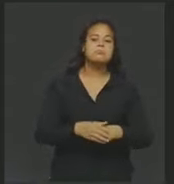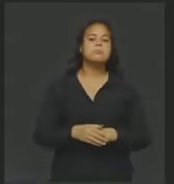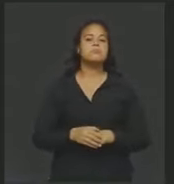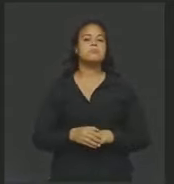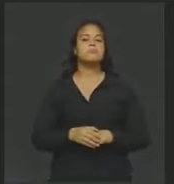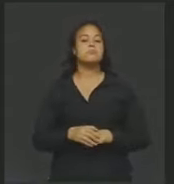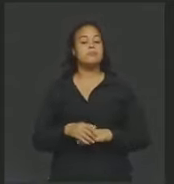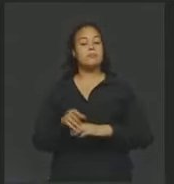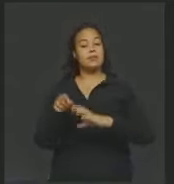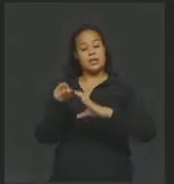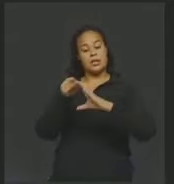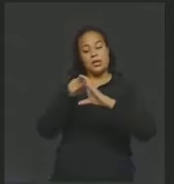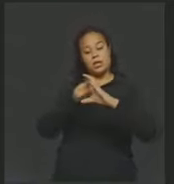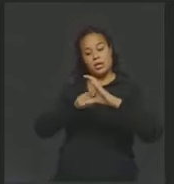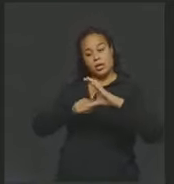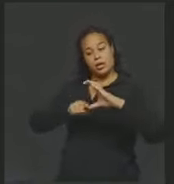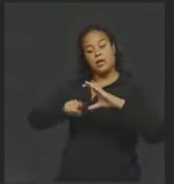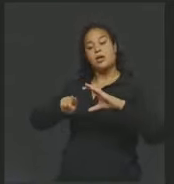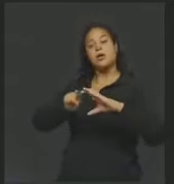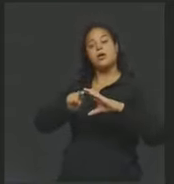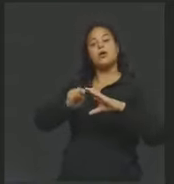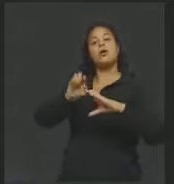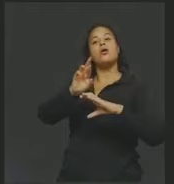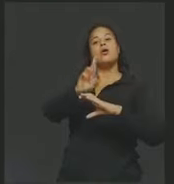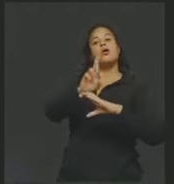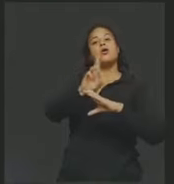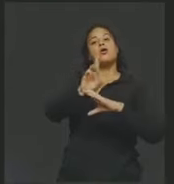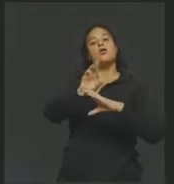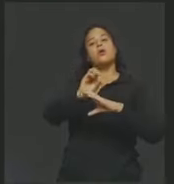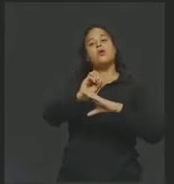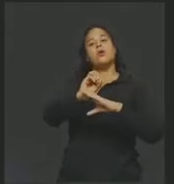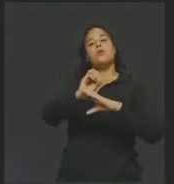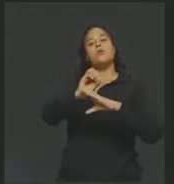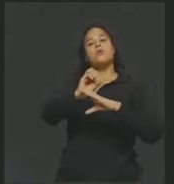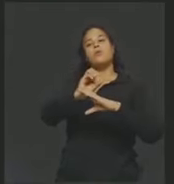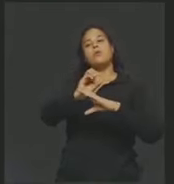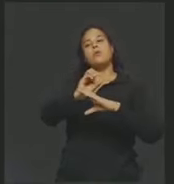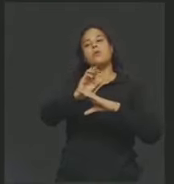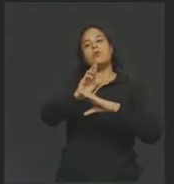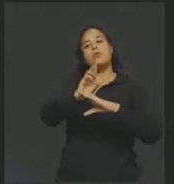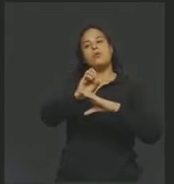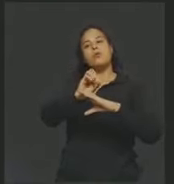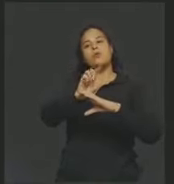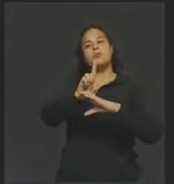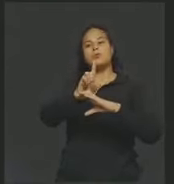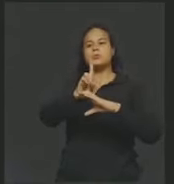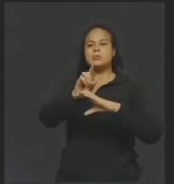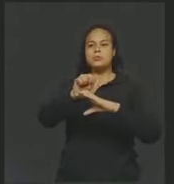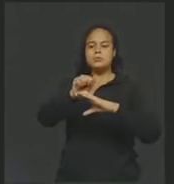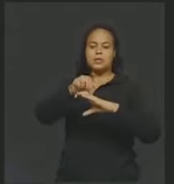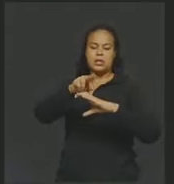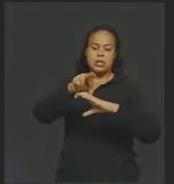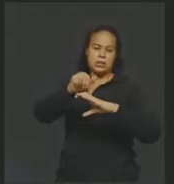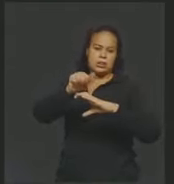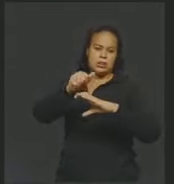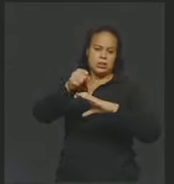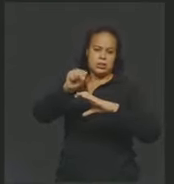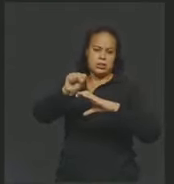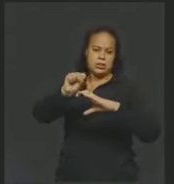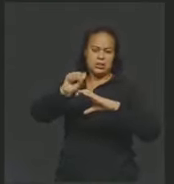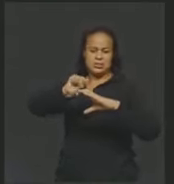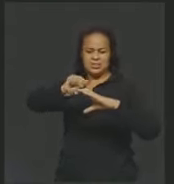roldanas, importantíssimas roldanas. As roldanas ou polias são um disco, que pode ser de madeira, de plástico ou de